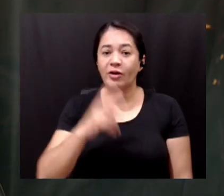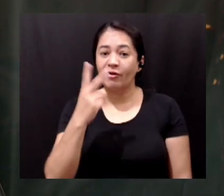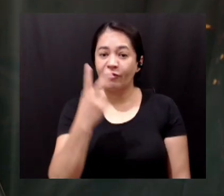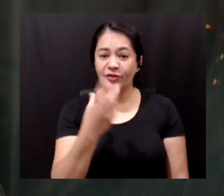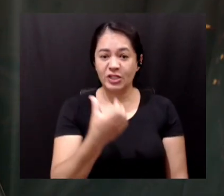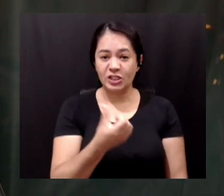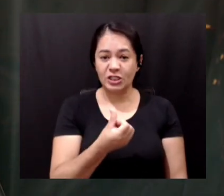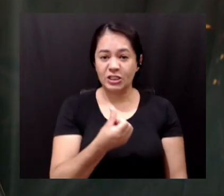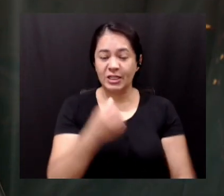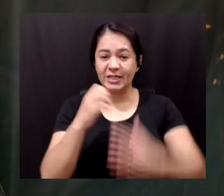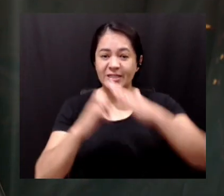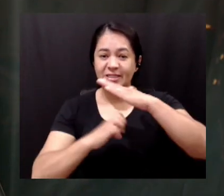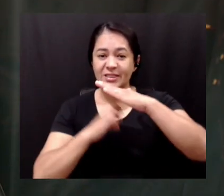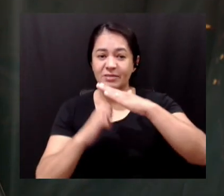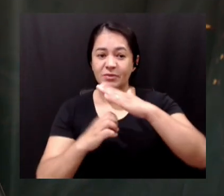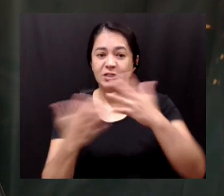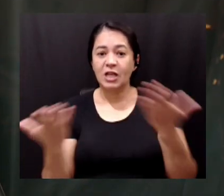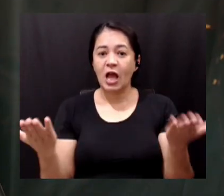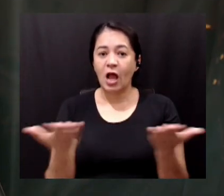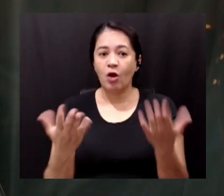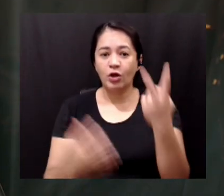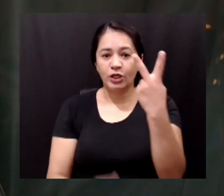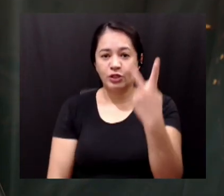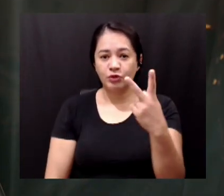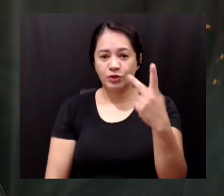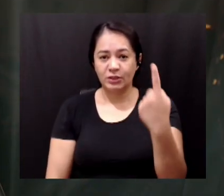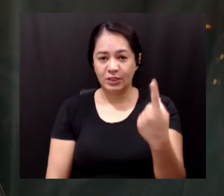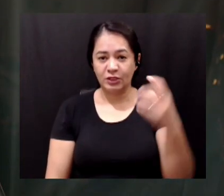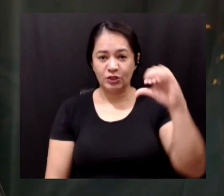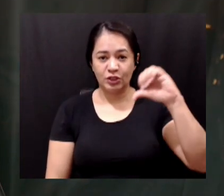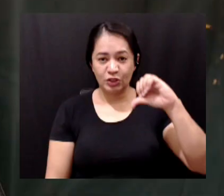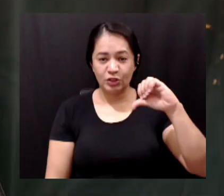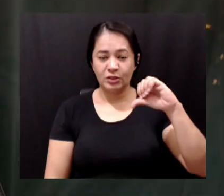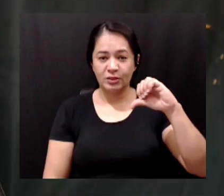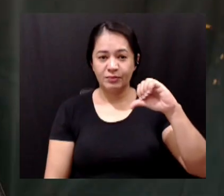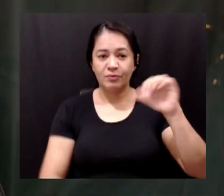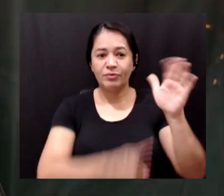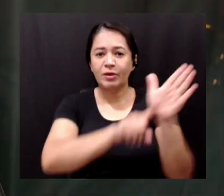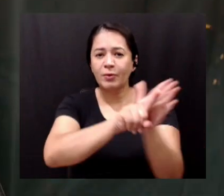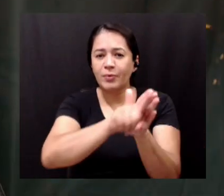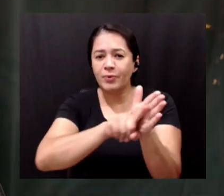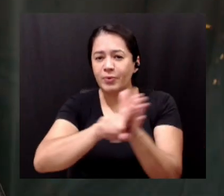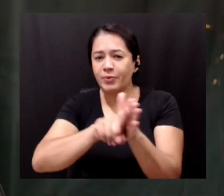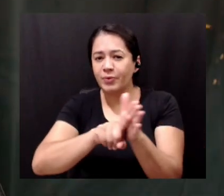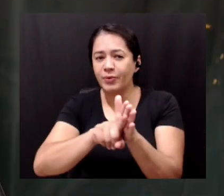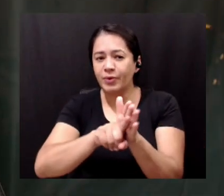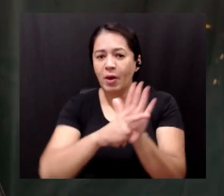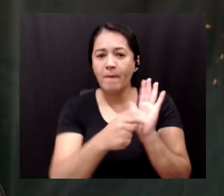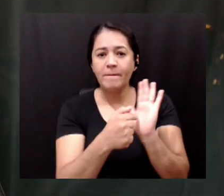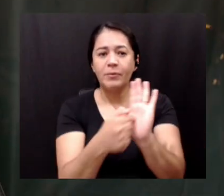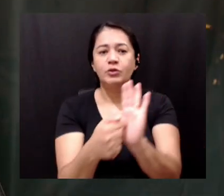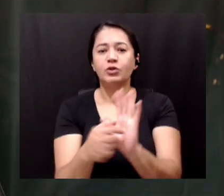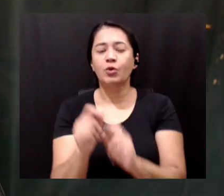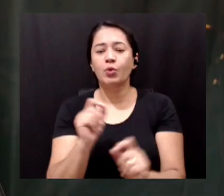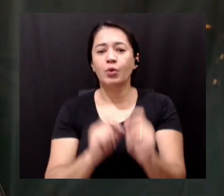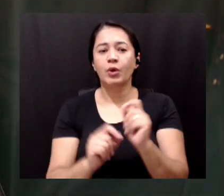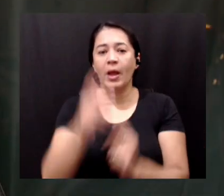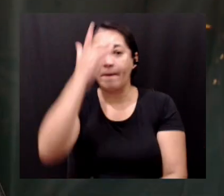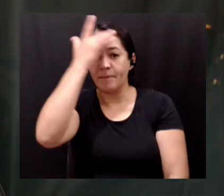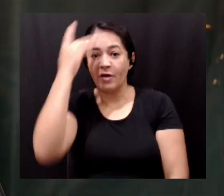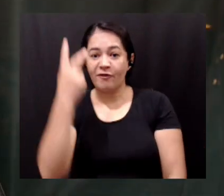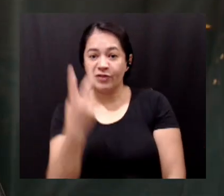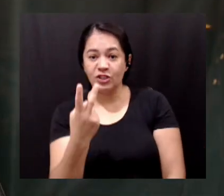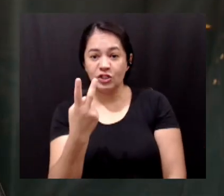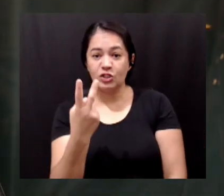aí de 219. Uma pesquisa do Instituto Locomotiva apontou que 25 milhões de pessoas passaram